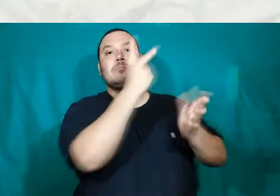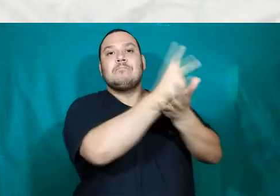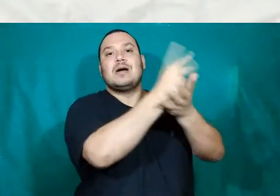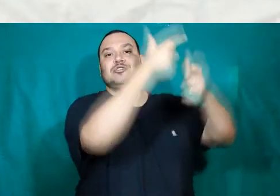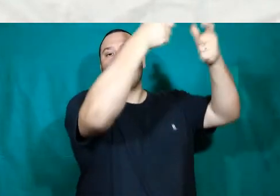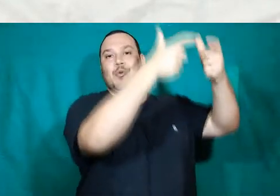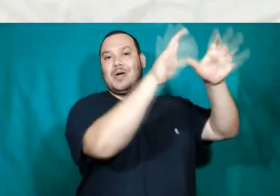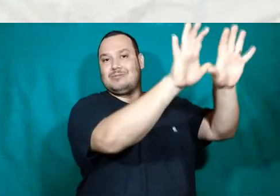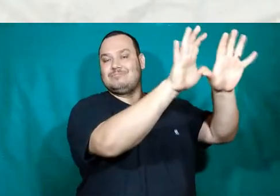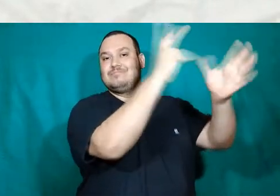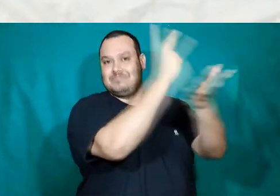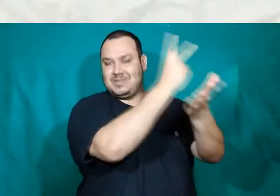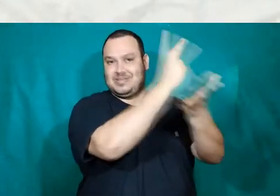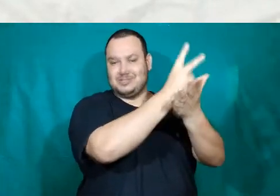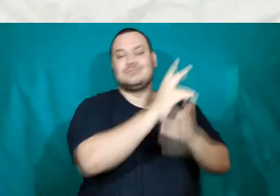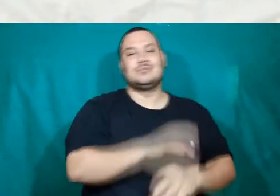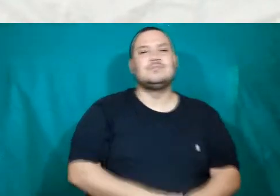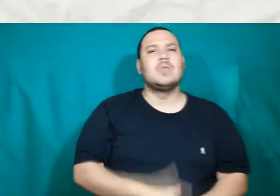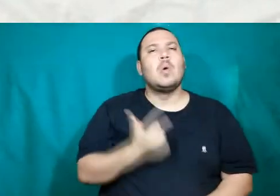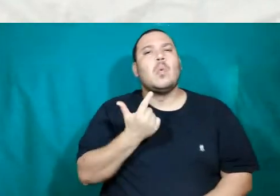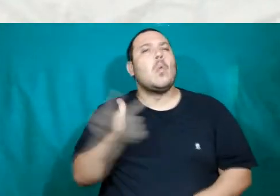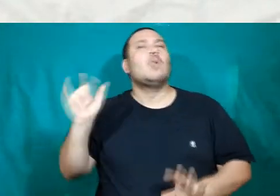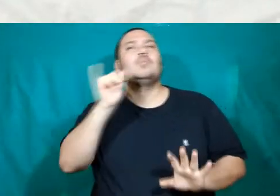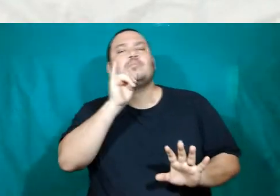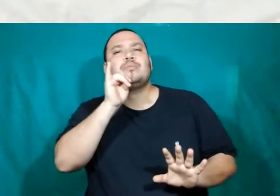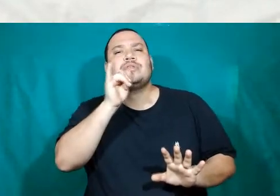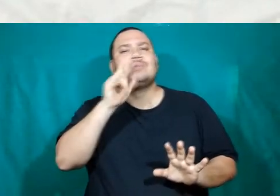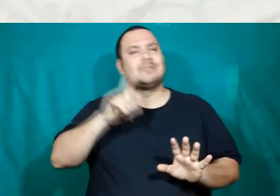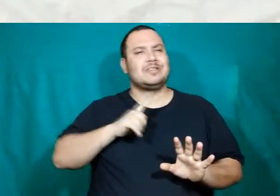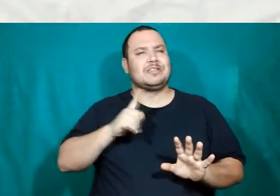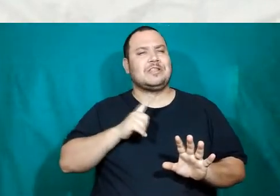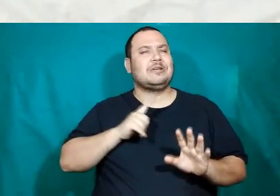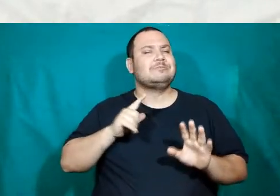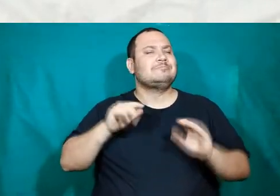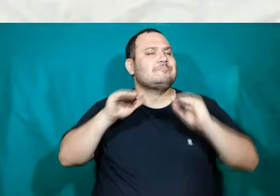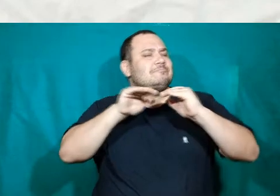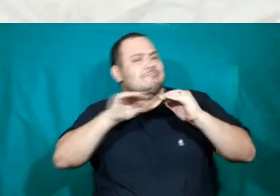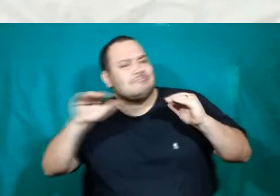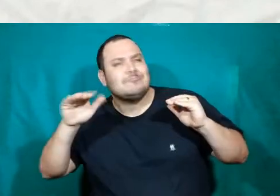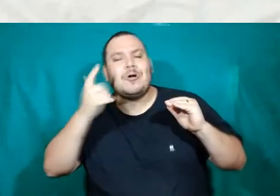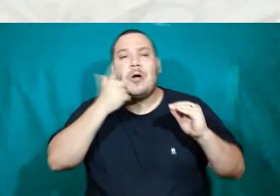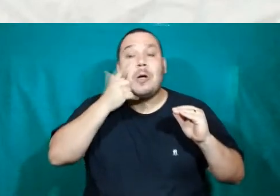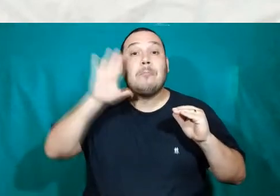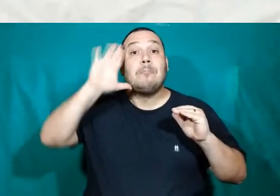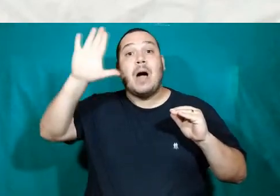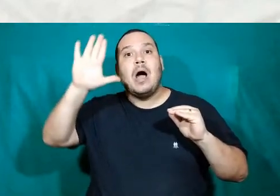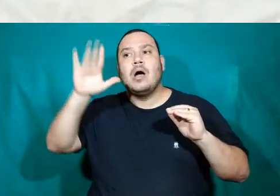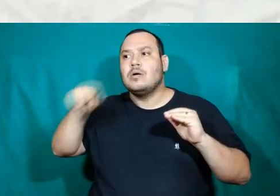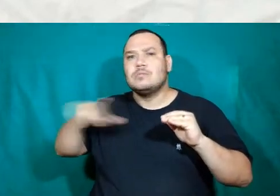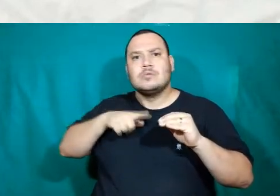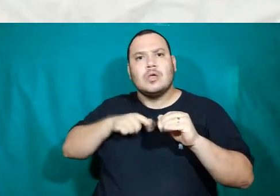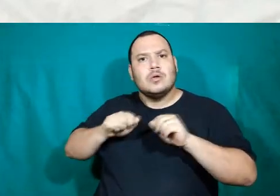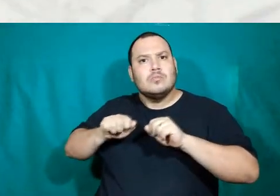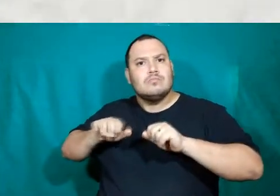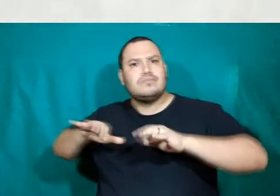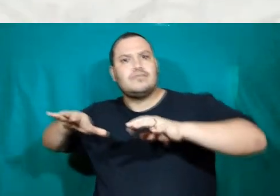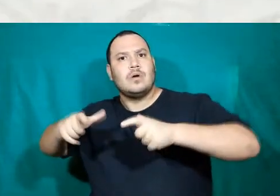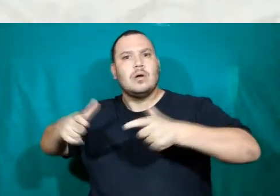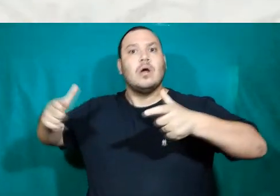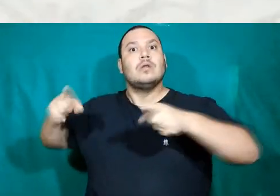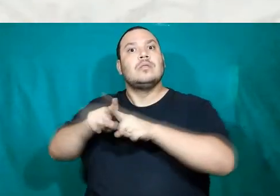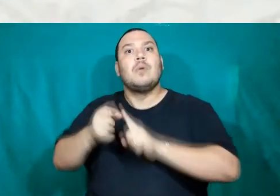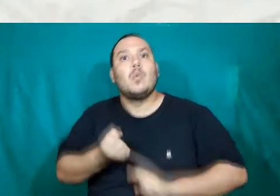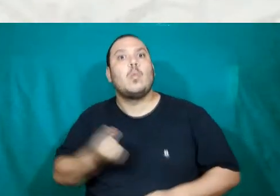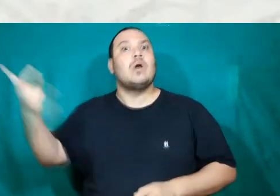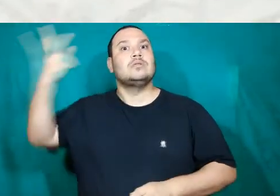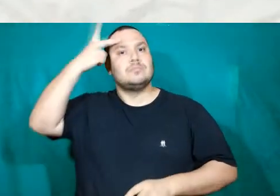definida. Basicamente, dependem do tamanho da área que afetam e o número de pessoas infectadas. Por exemplo, a epidemia